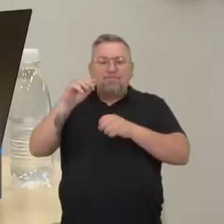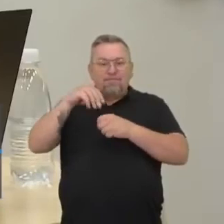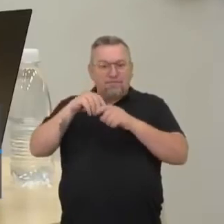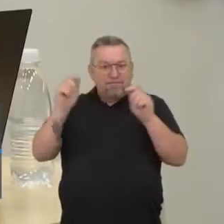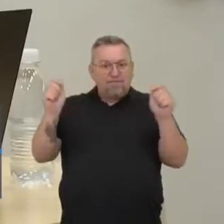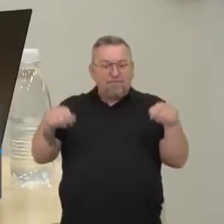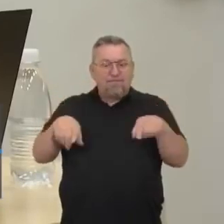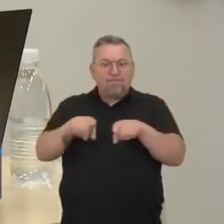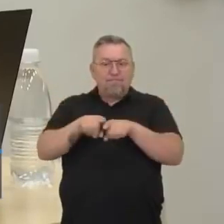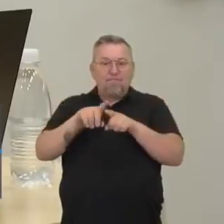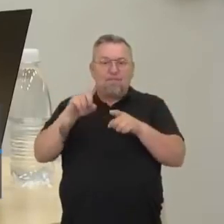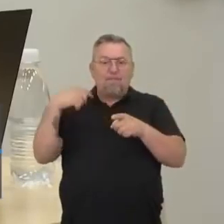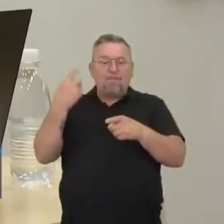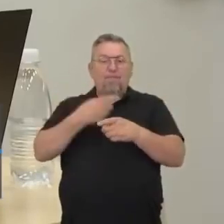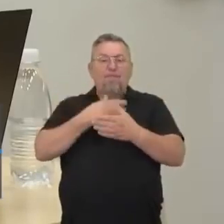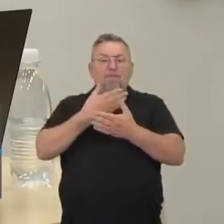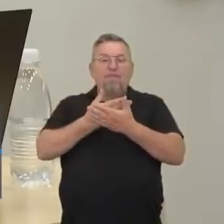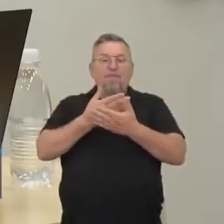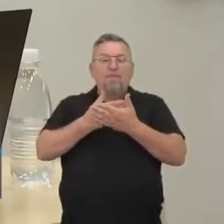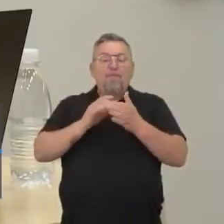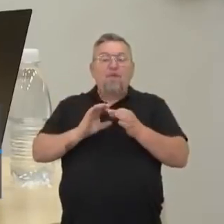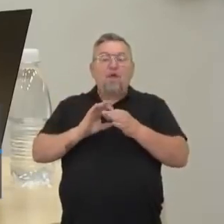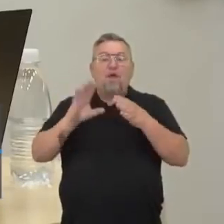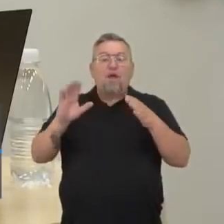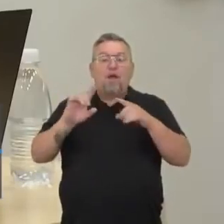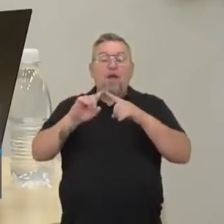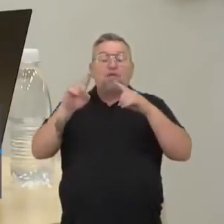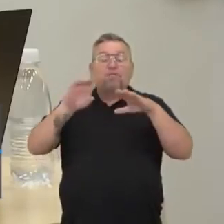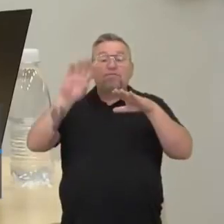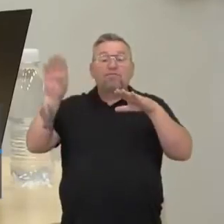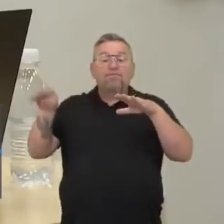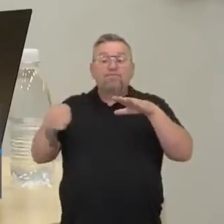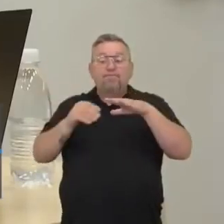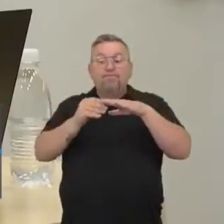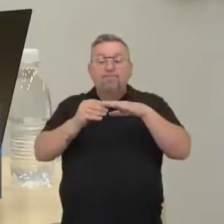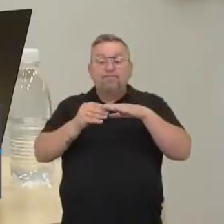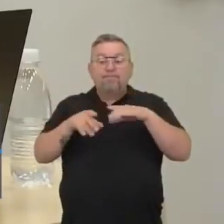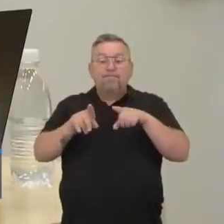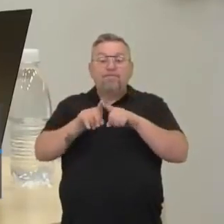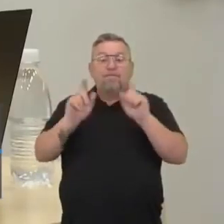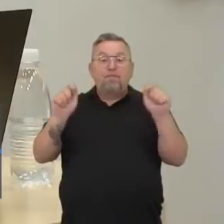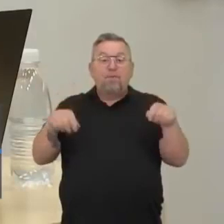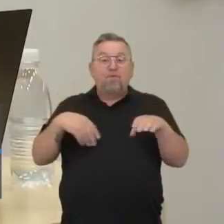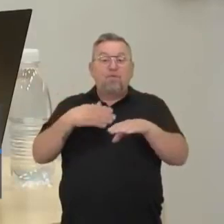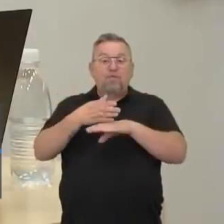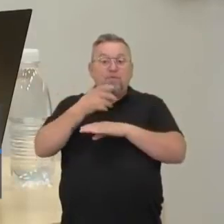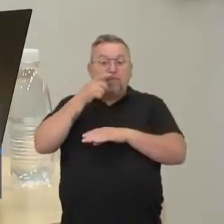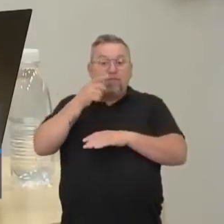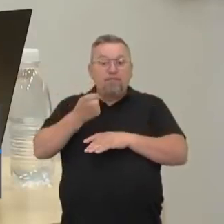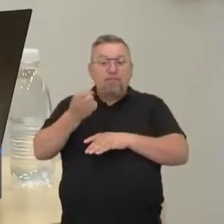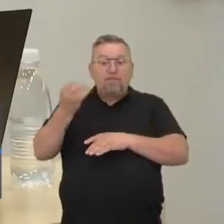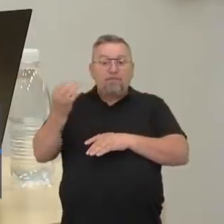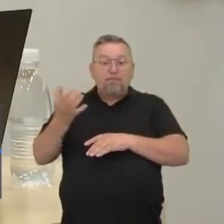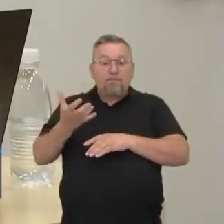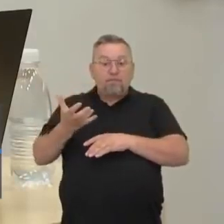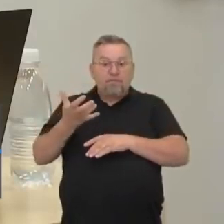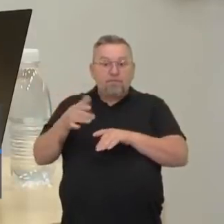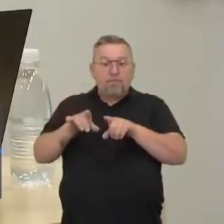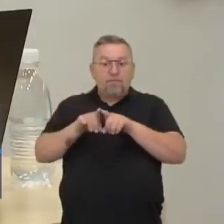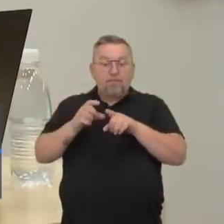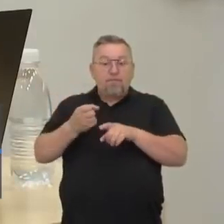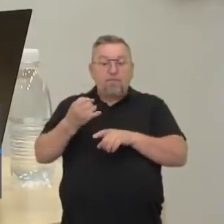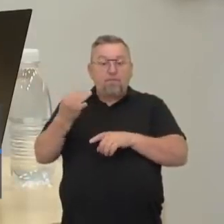esqueça também que as nossas aulas elas ficam disponíveis também pelo repositório. Você pode assistir lá quantas vezes você quiser, quantas